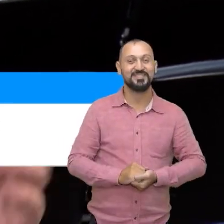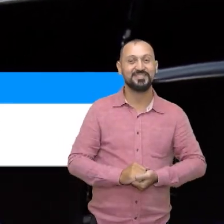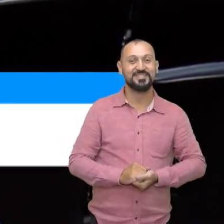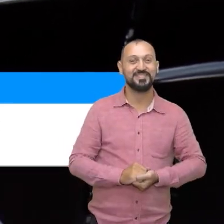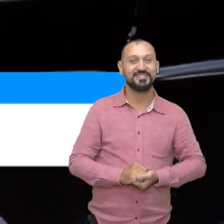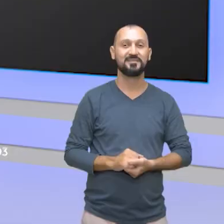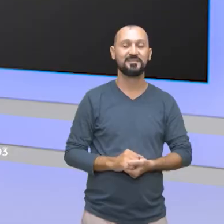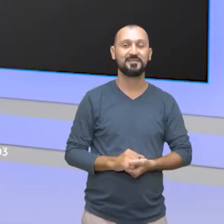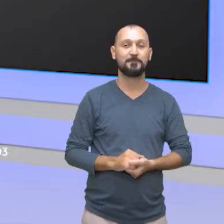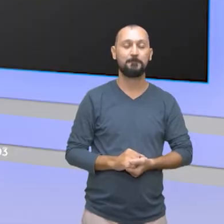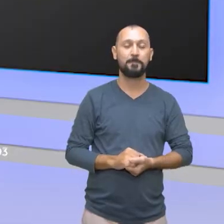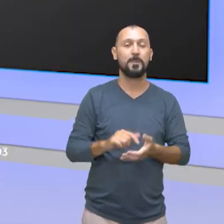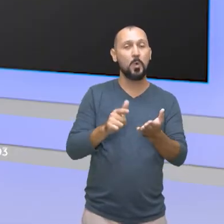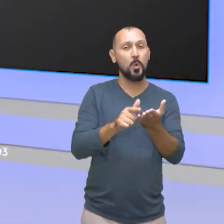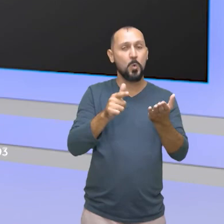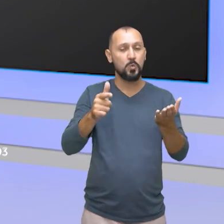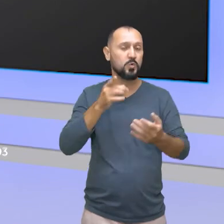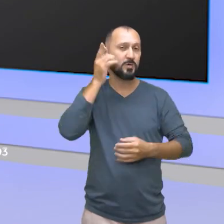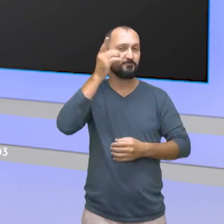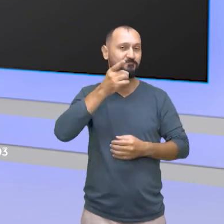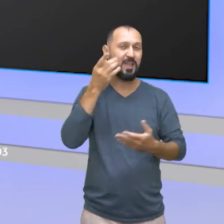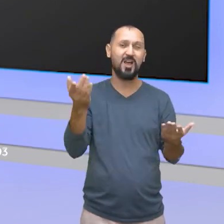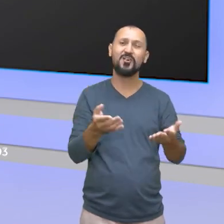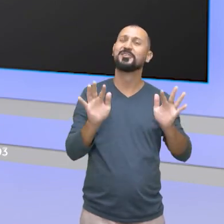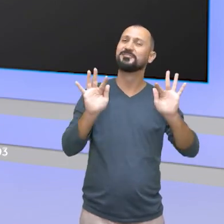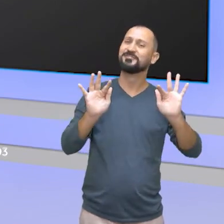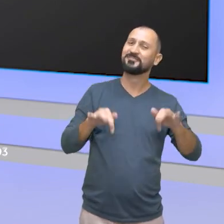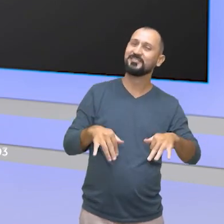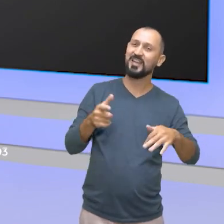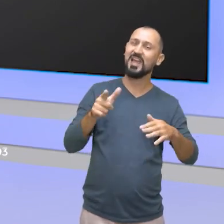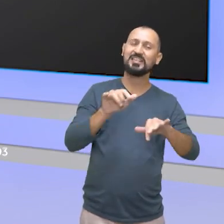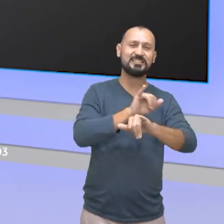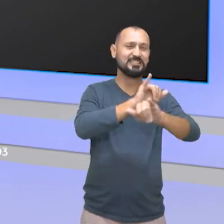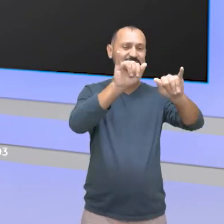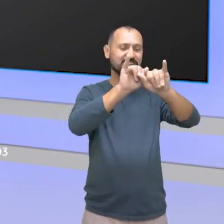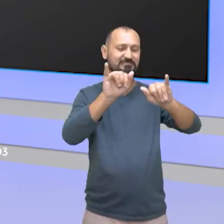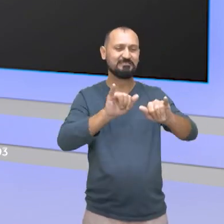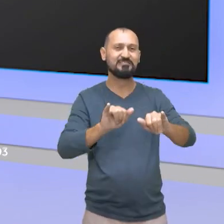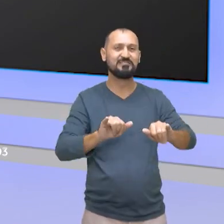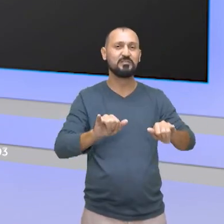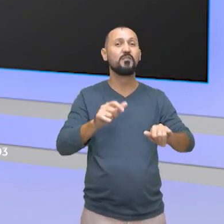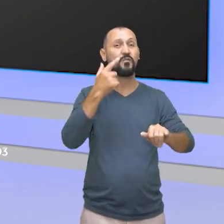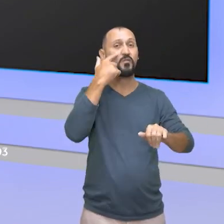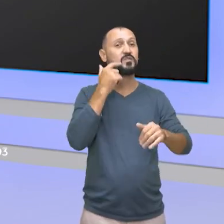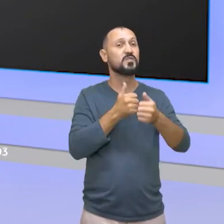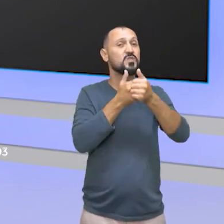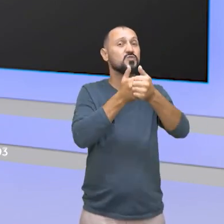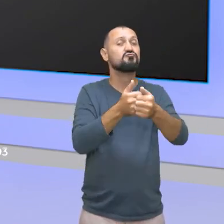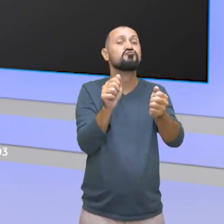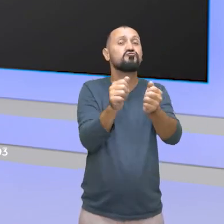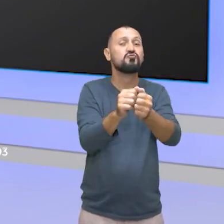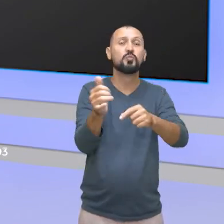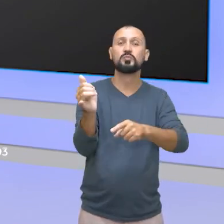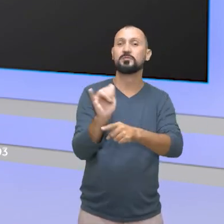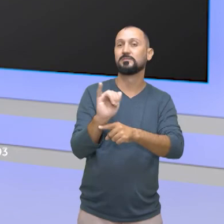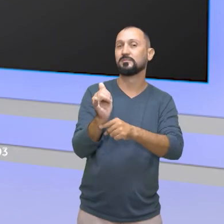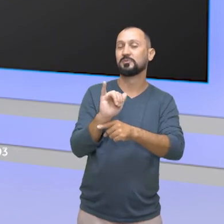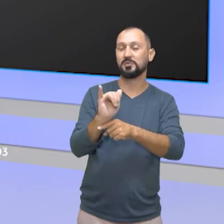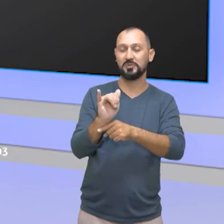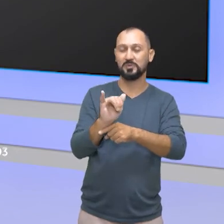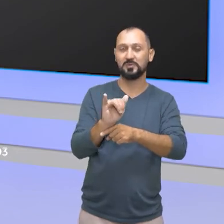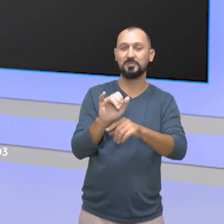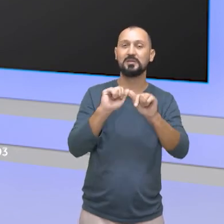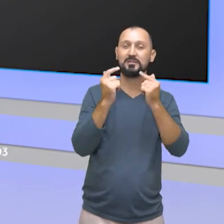todos que estão aqui. O Jornal Parlamentar fica por aqui. Essas e outras reportagens você confere no YouTube da Casa de